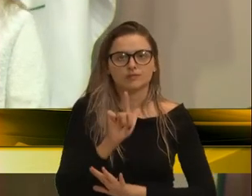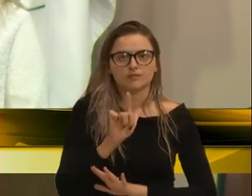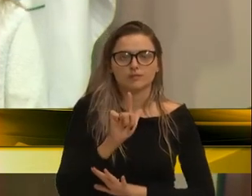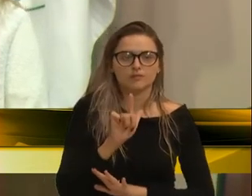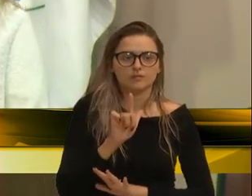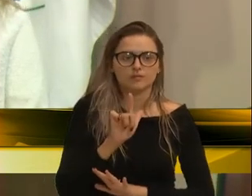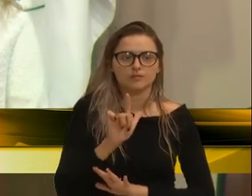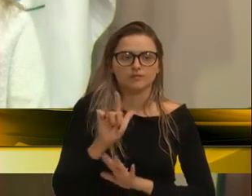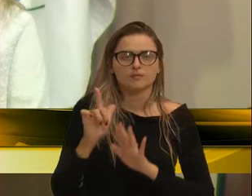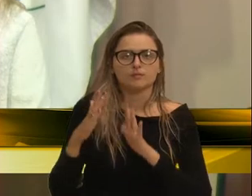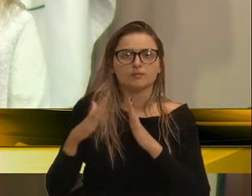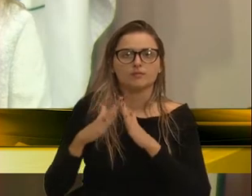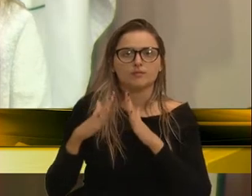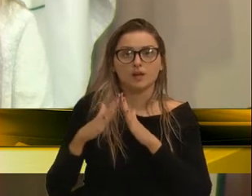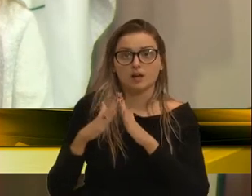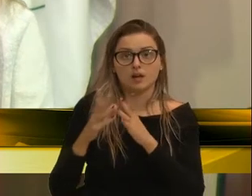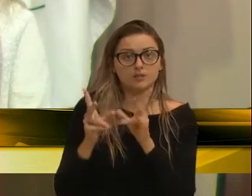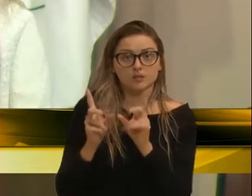casa à venda.